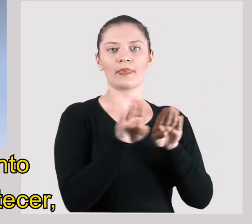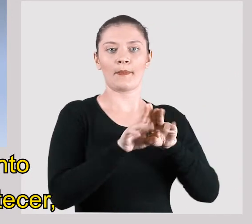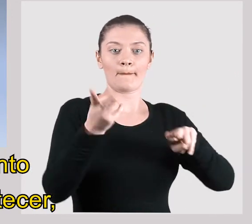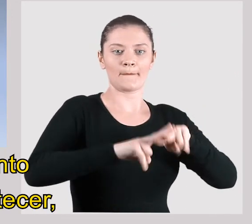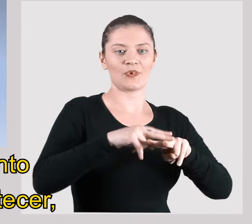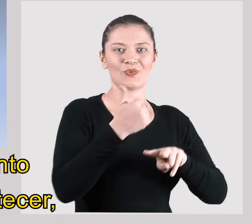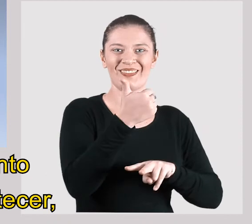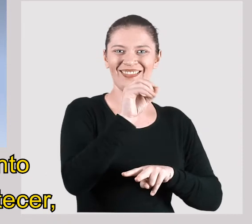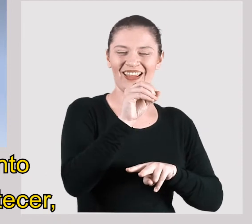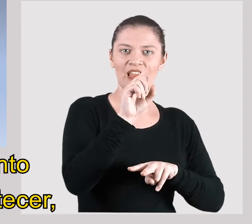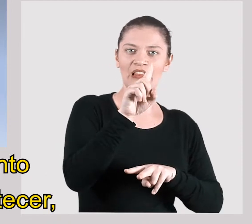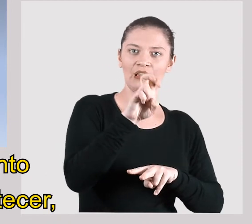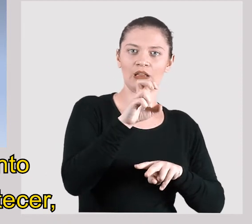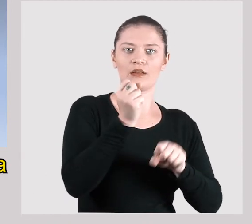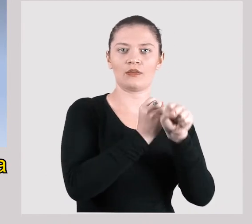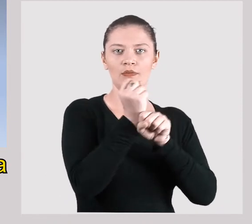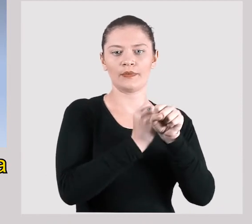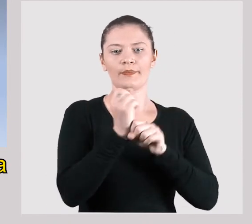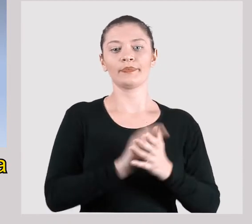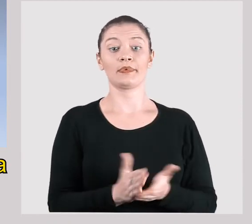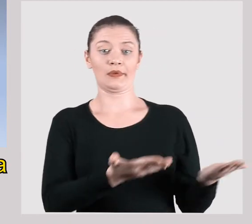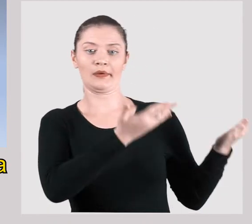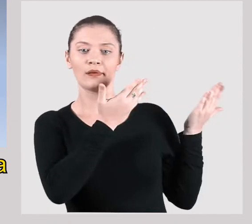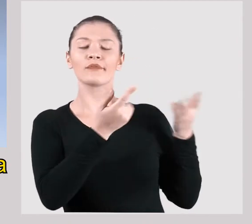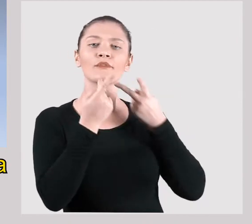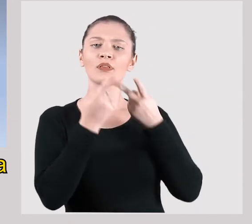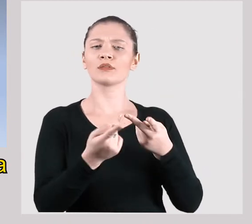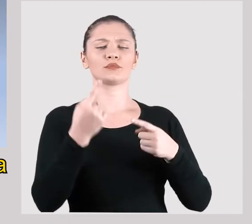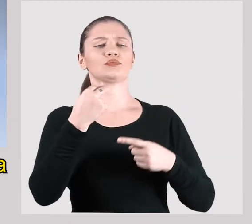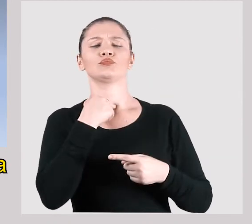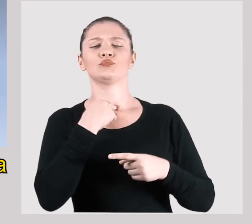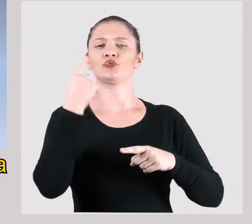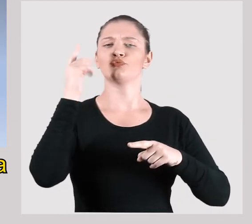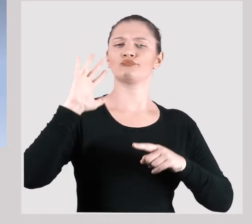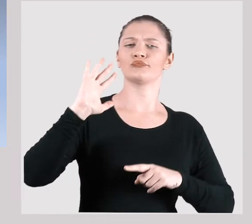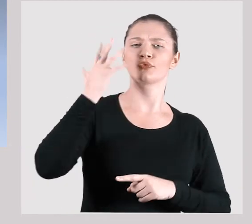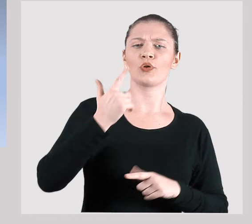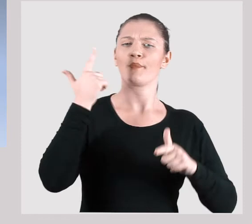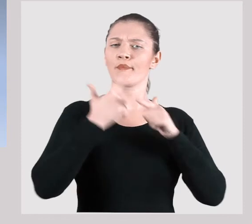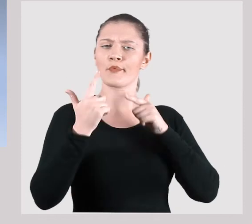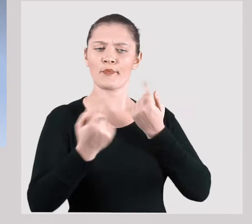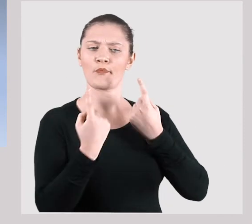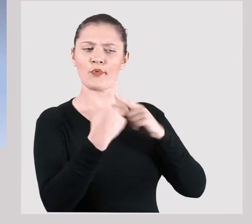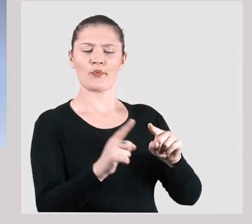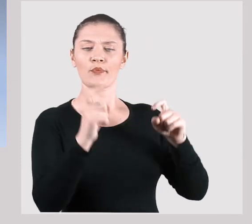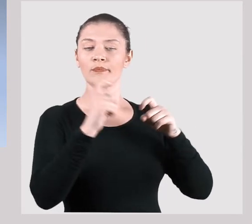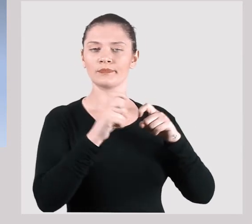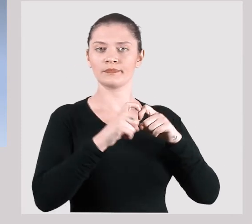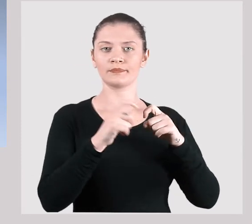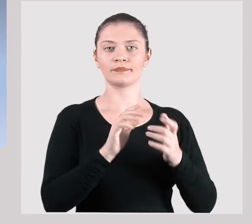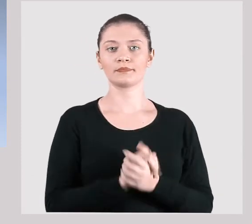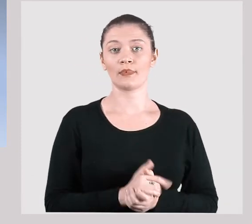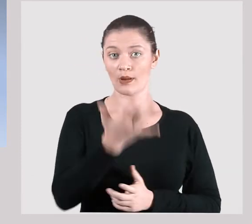documento dizendo que isso não deveria acontecer, que isso era um problema contra os profissionais e tal, mas as pessoas estão migrando de estado,